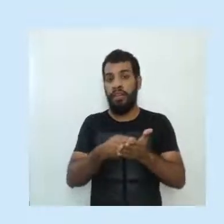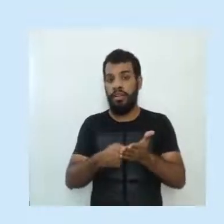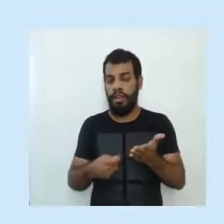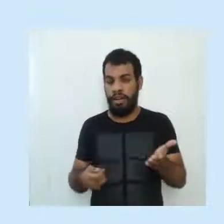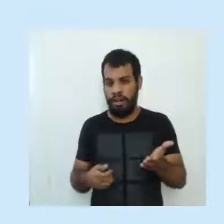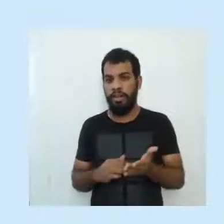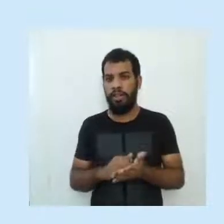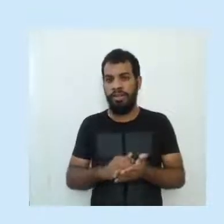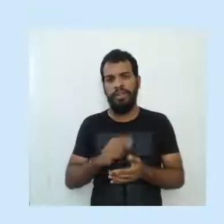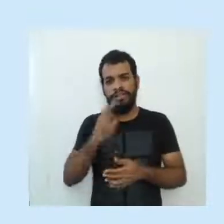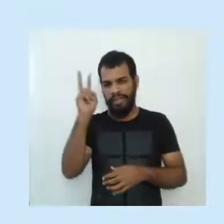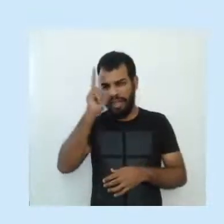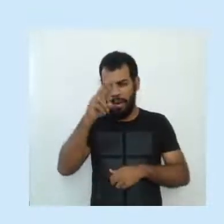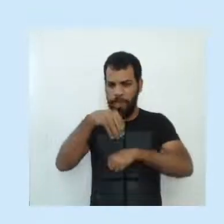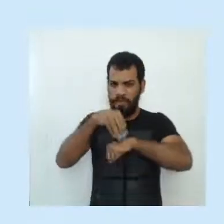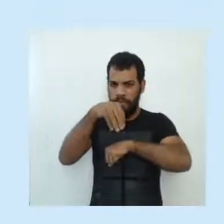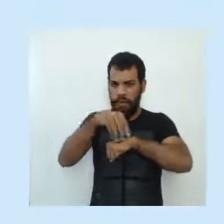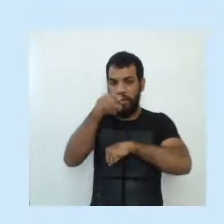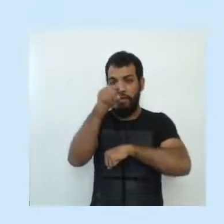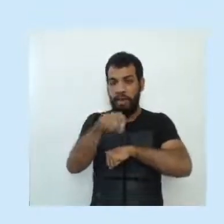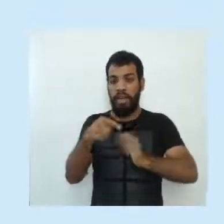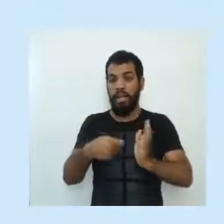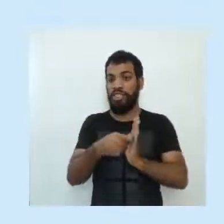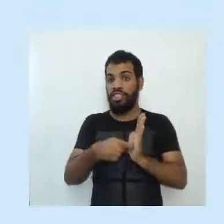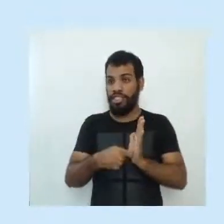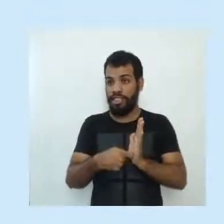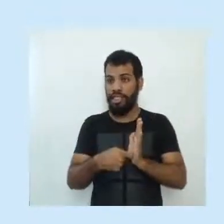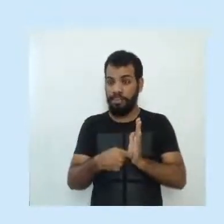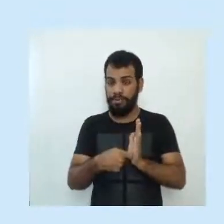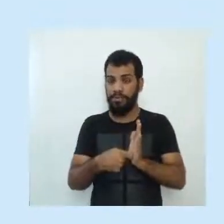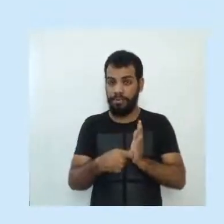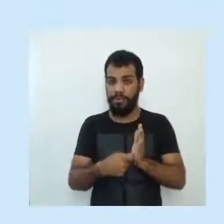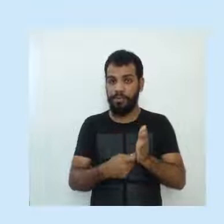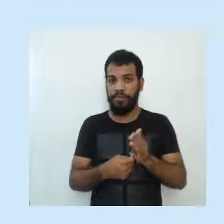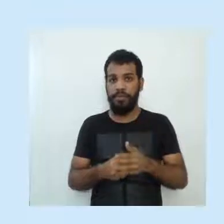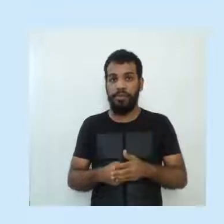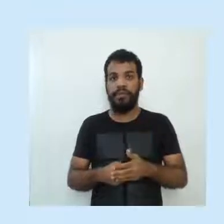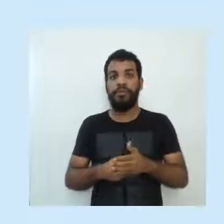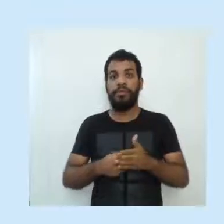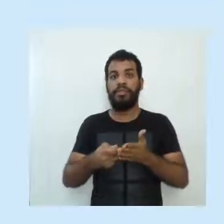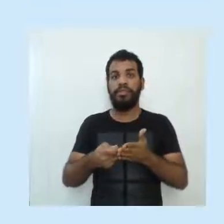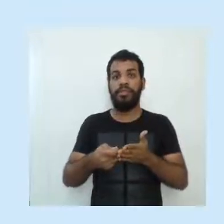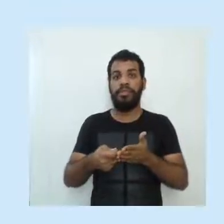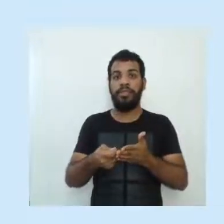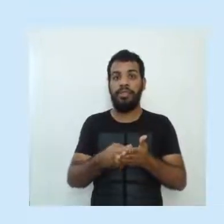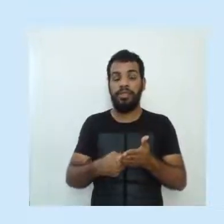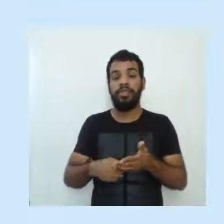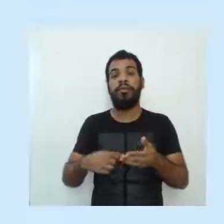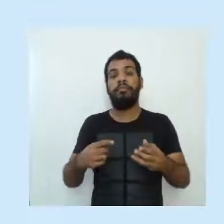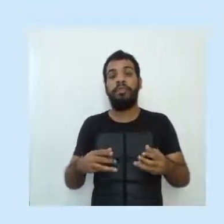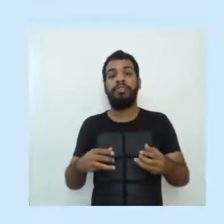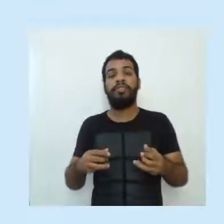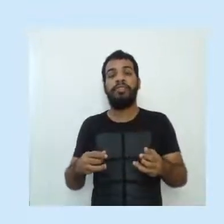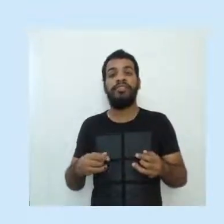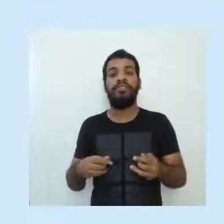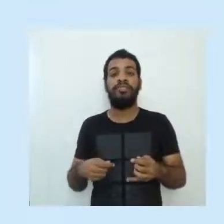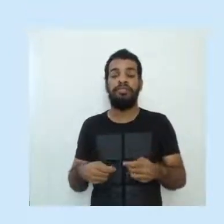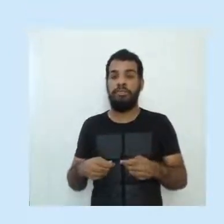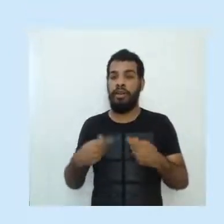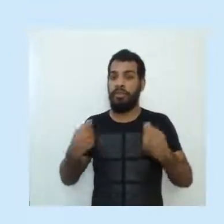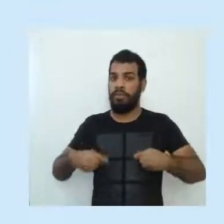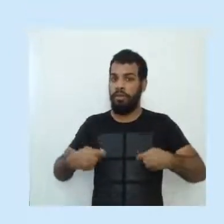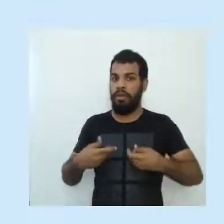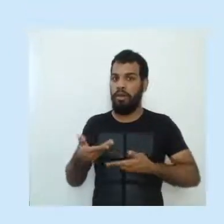corretamente. Eu lembro a vocês que a questão da escrita, ela não é só uma questão de estética, mas uma necessidade comunicacional.